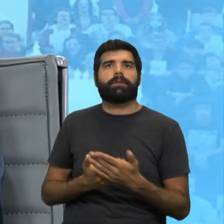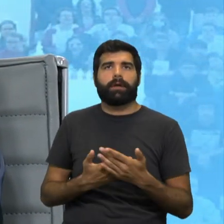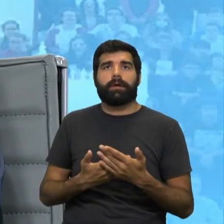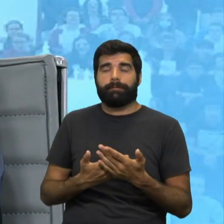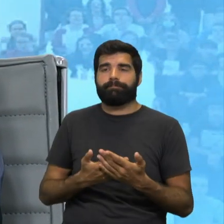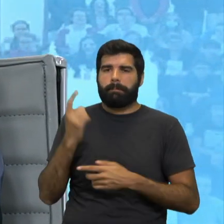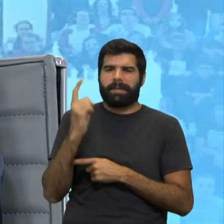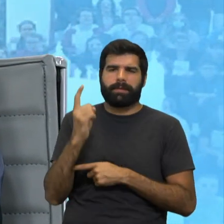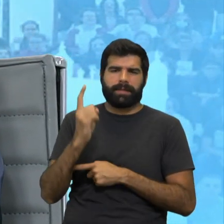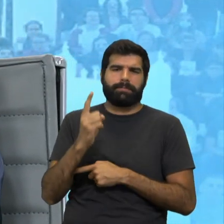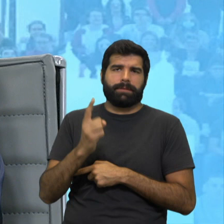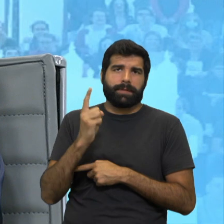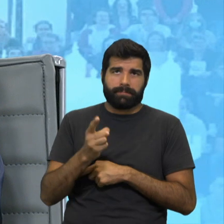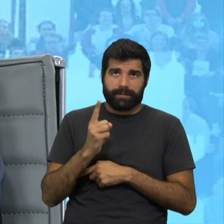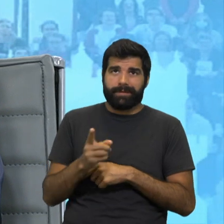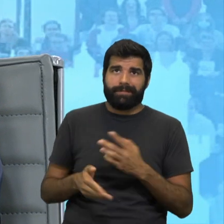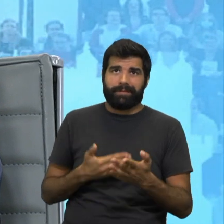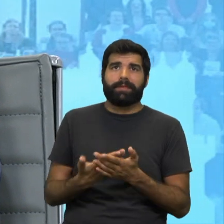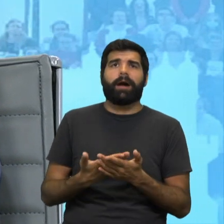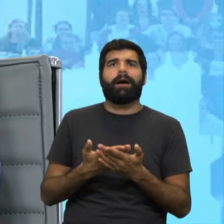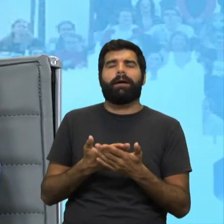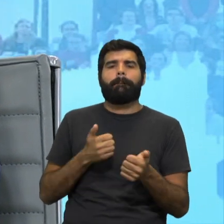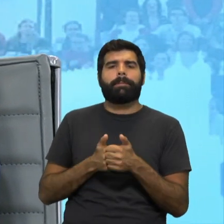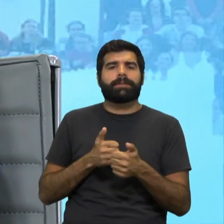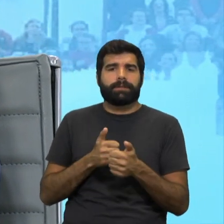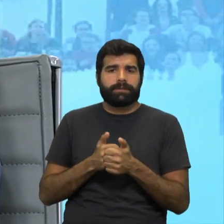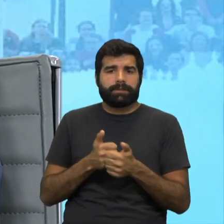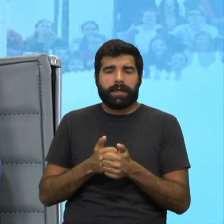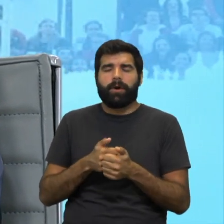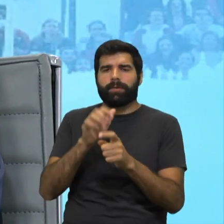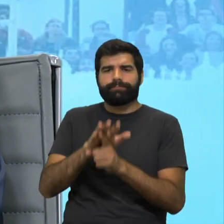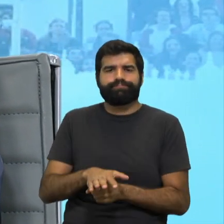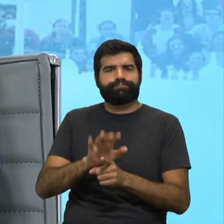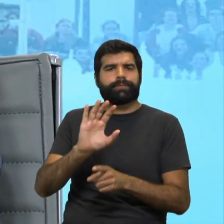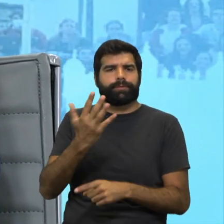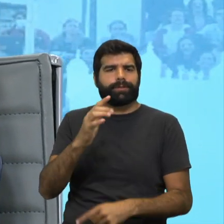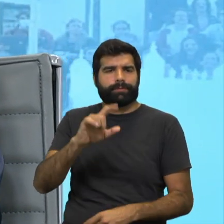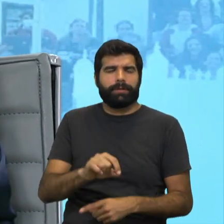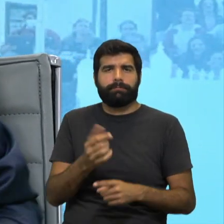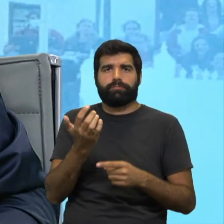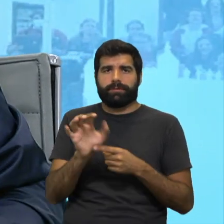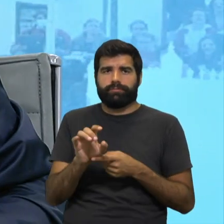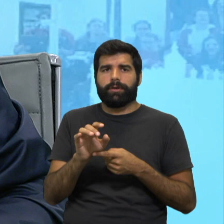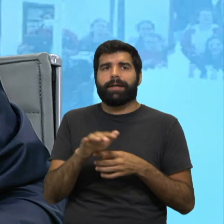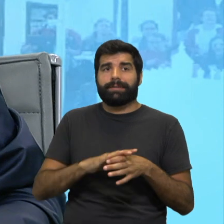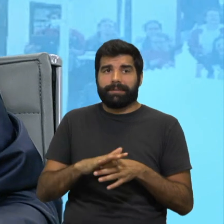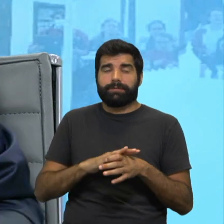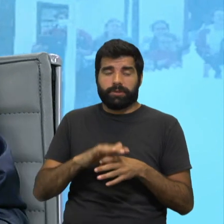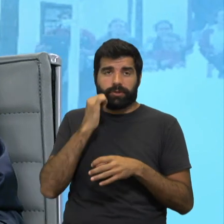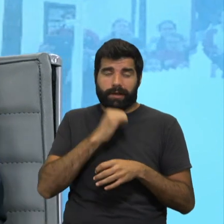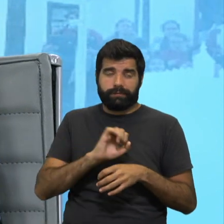autoridade, tem, de facto, provocado esta perseguição, esta discriminação, e há casos bastante